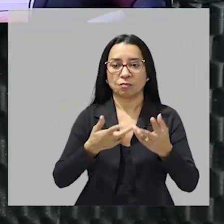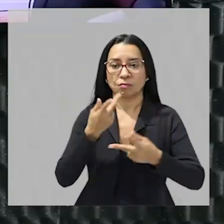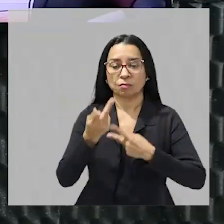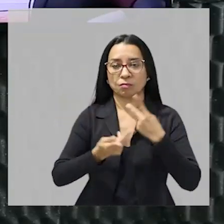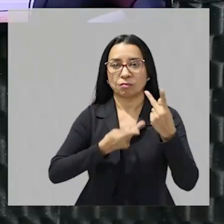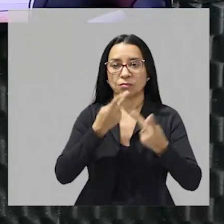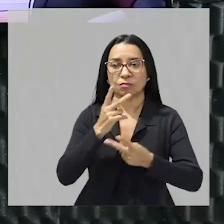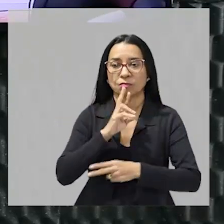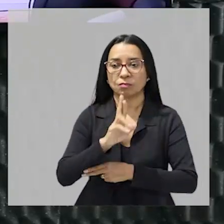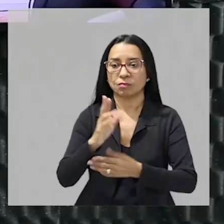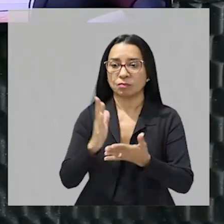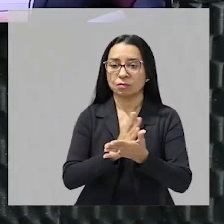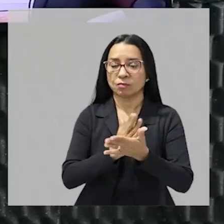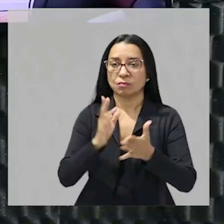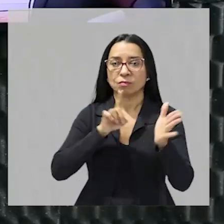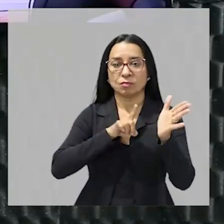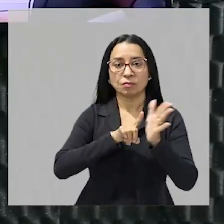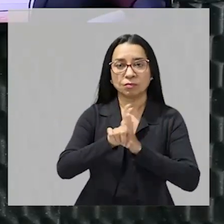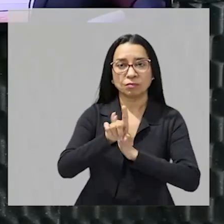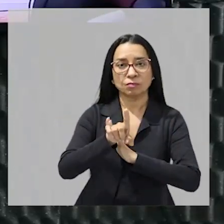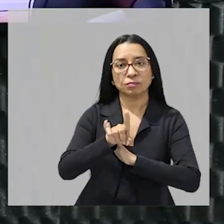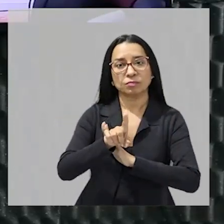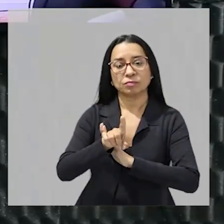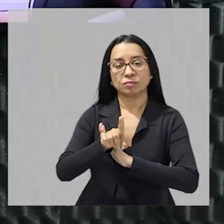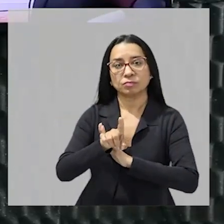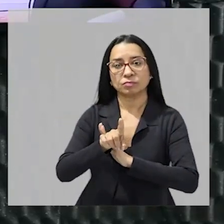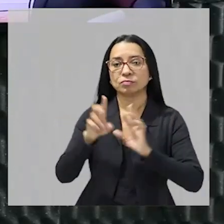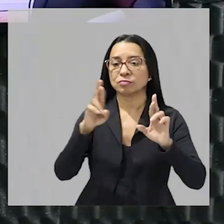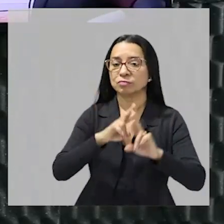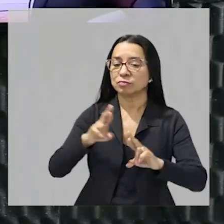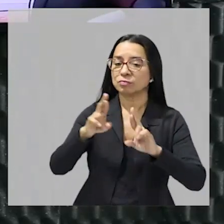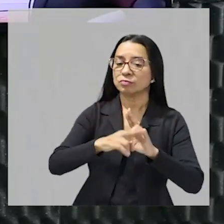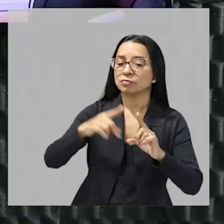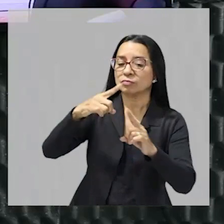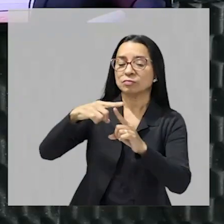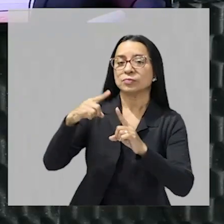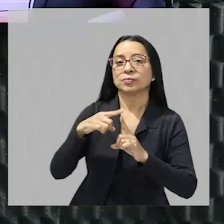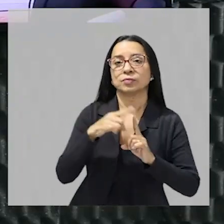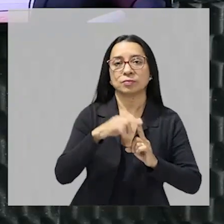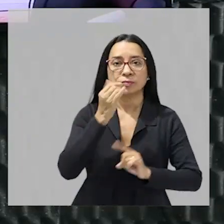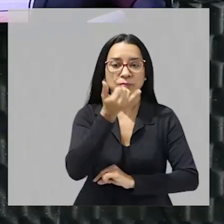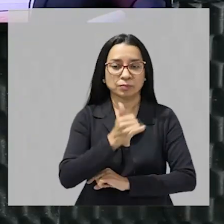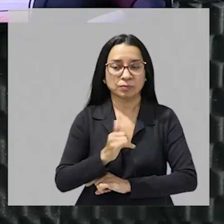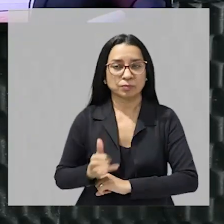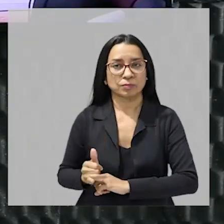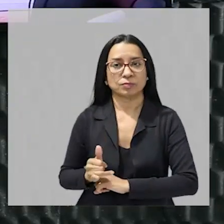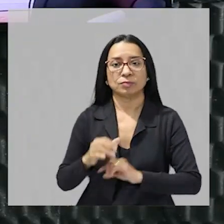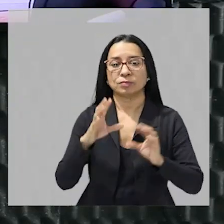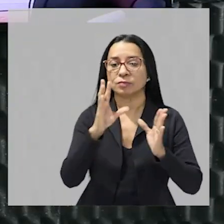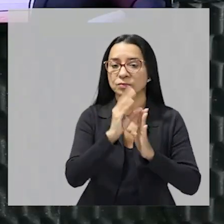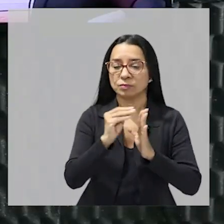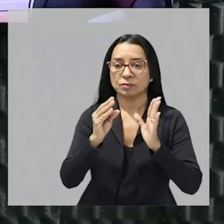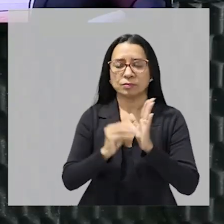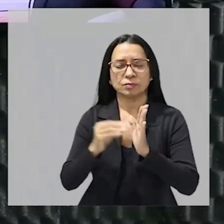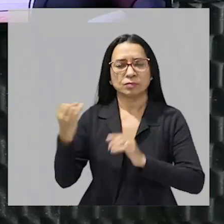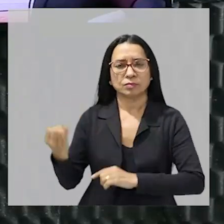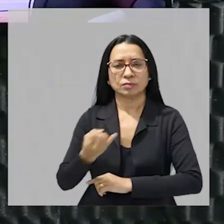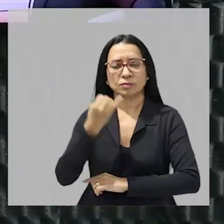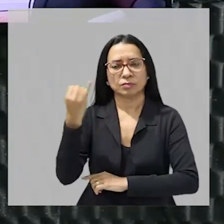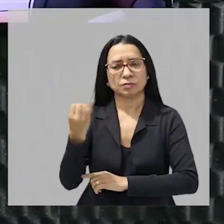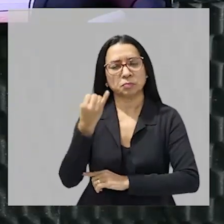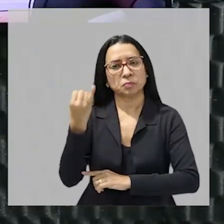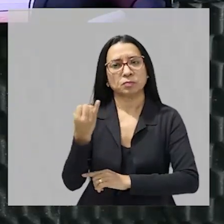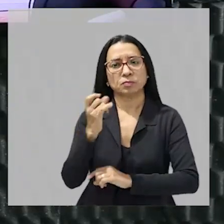vamos responder algumas questões sobre as fontes de energia, galera, tá certo? Assunto importantíssimo. Vamos falar sobre fontes renováveis,